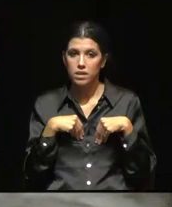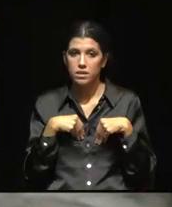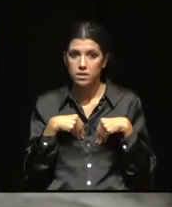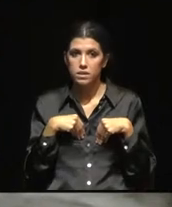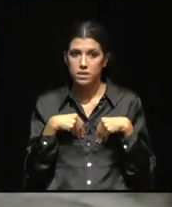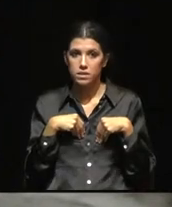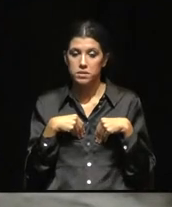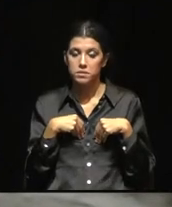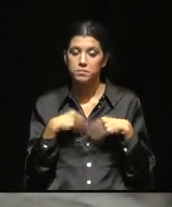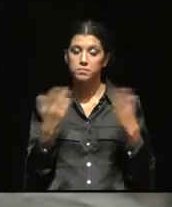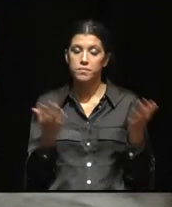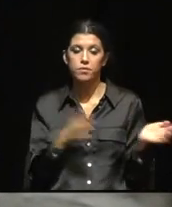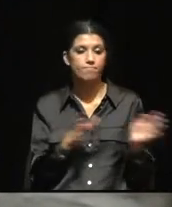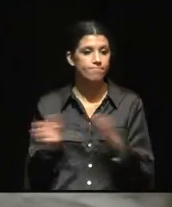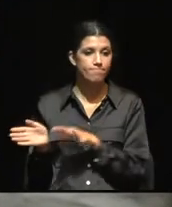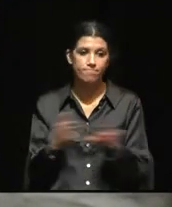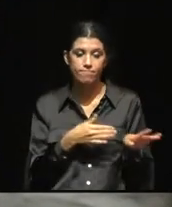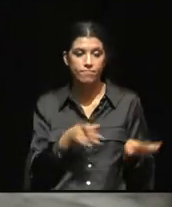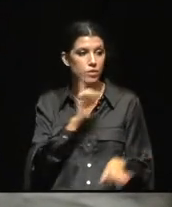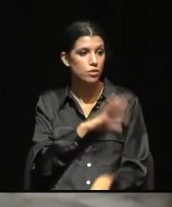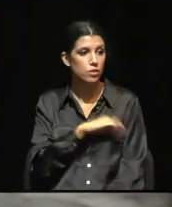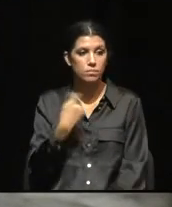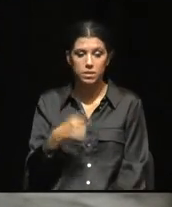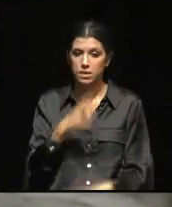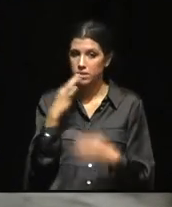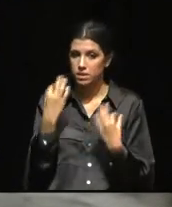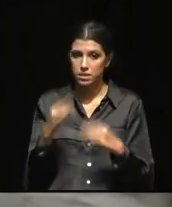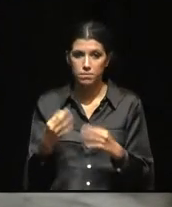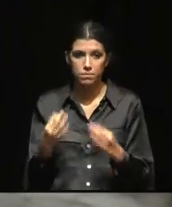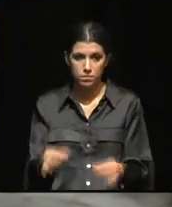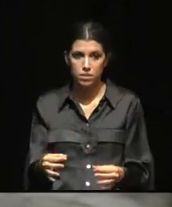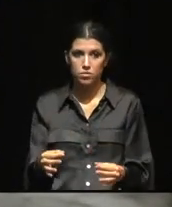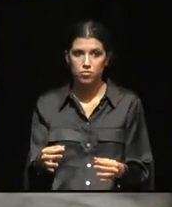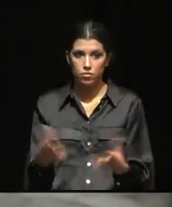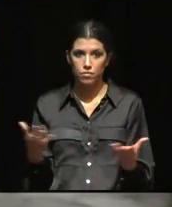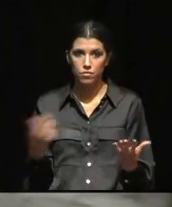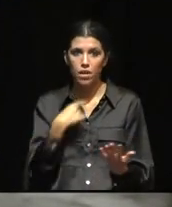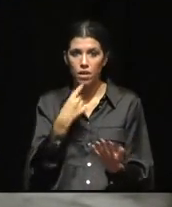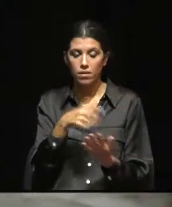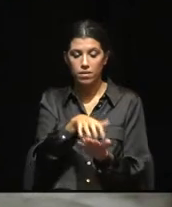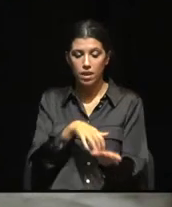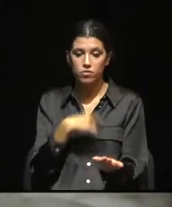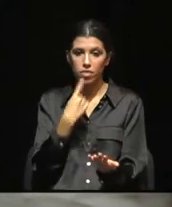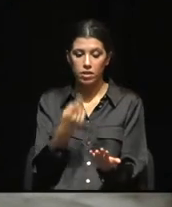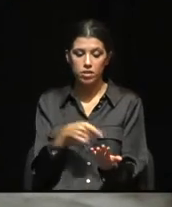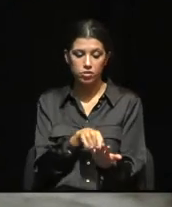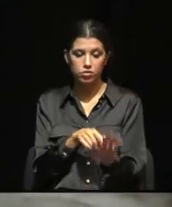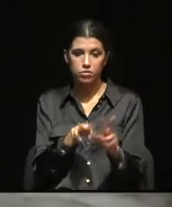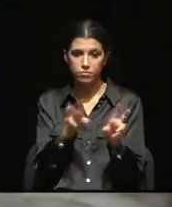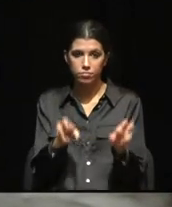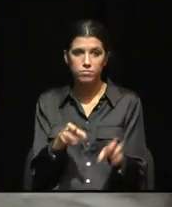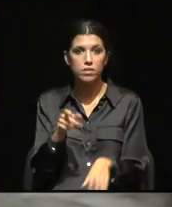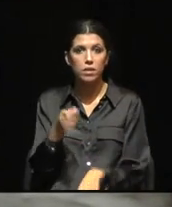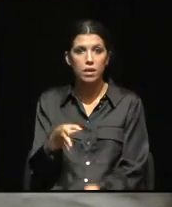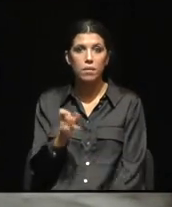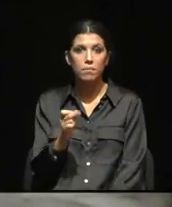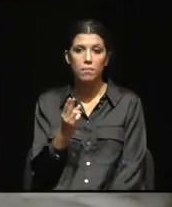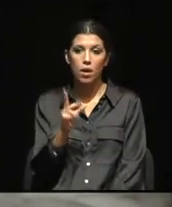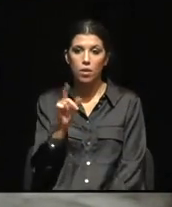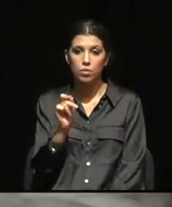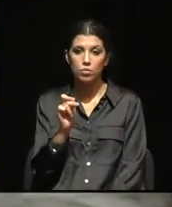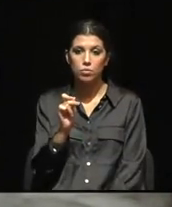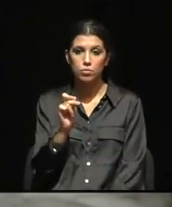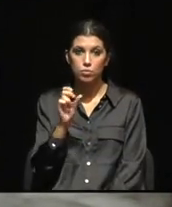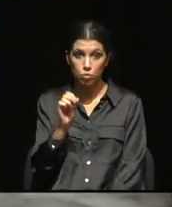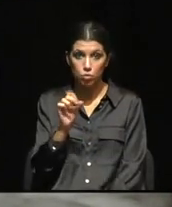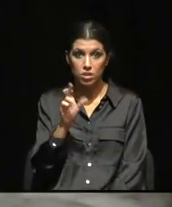Eh consensual mas seja como for senhora Presidente é muito simples a partir de onde diz eh Paulo Rangel a partir daí